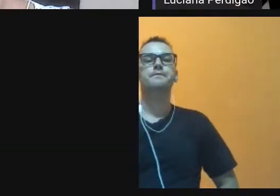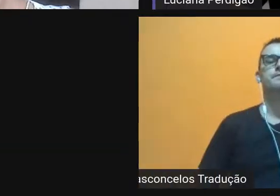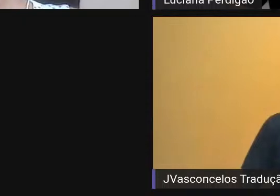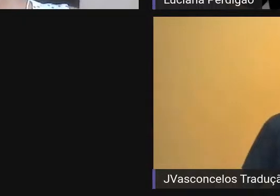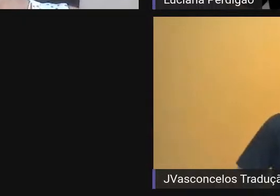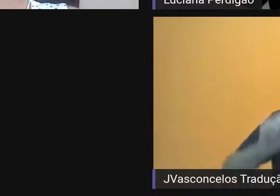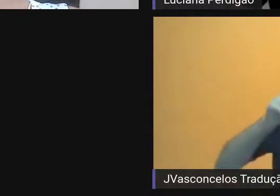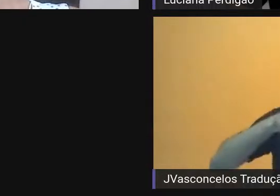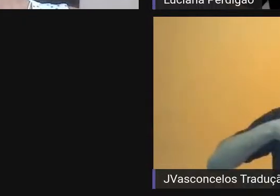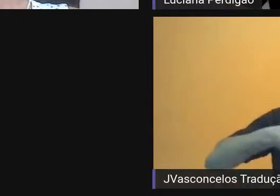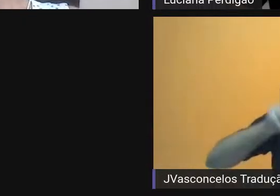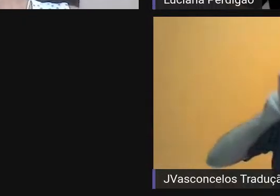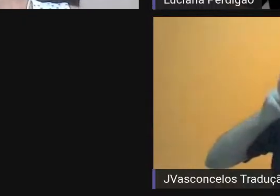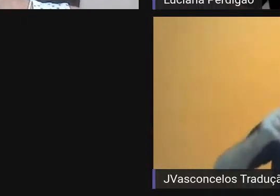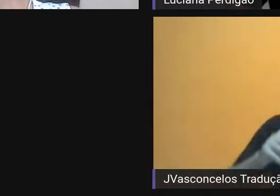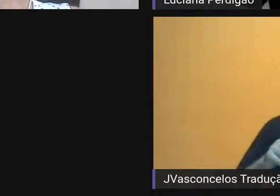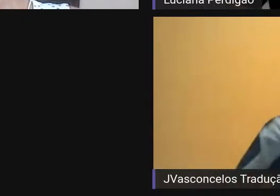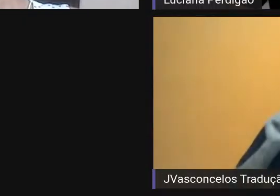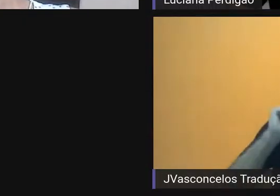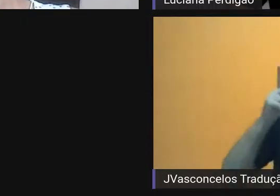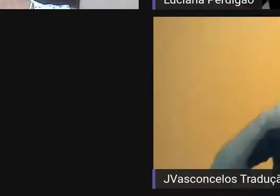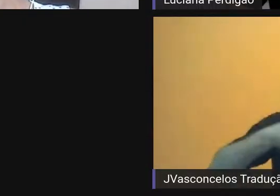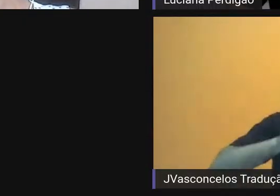Posso continuar com o TED?